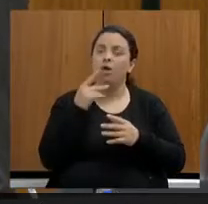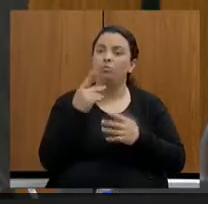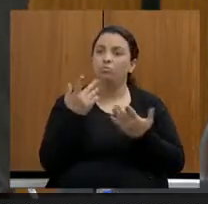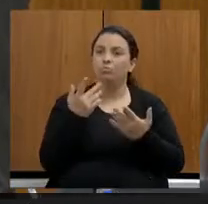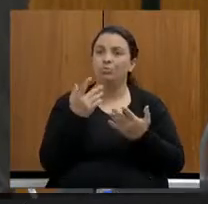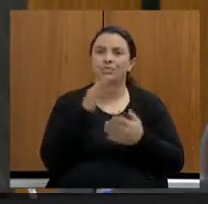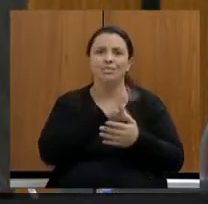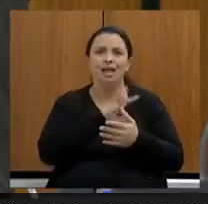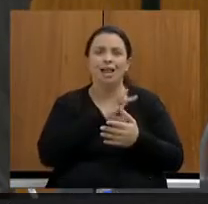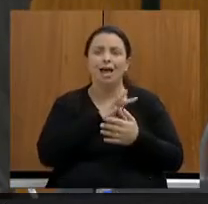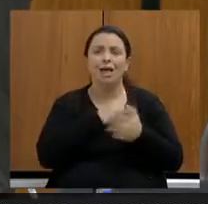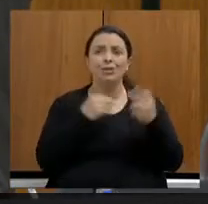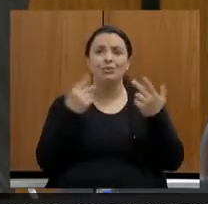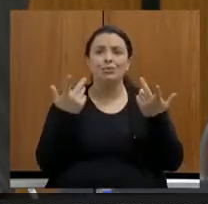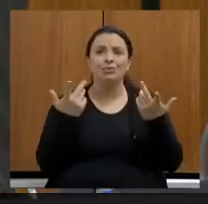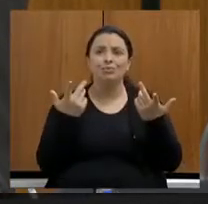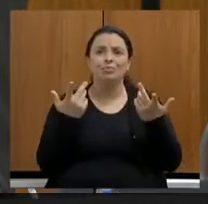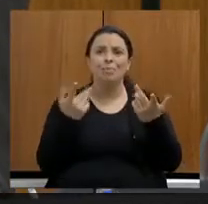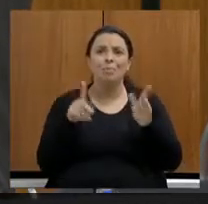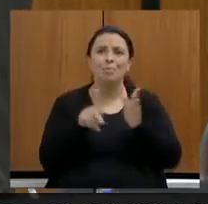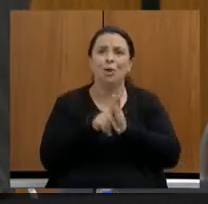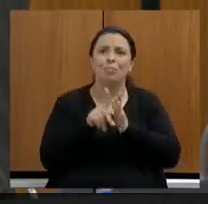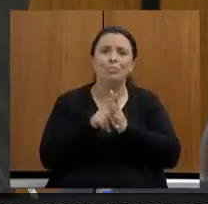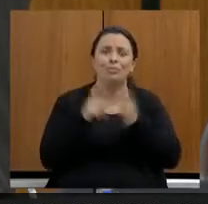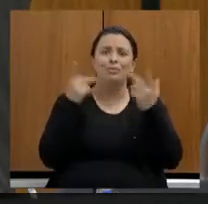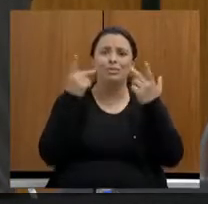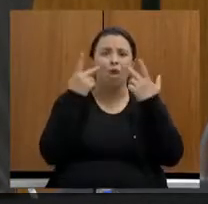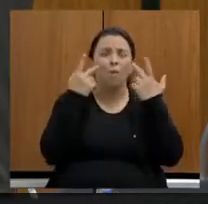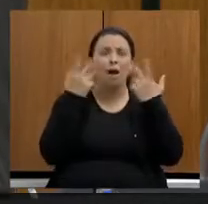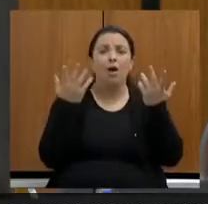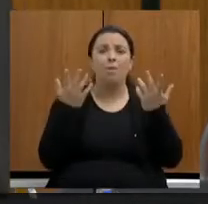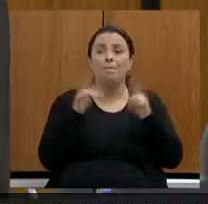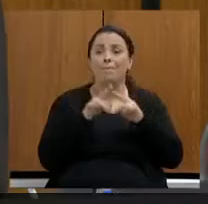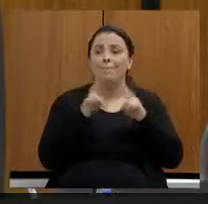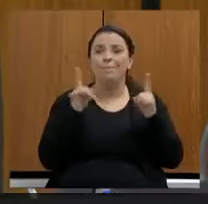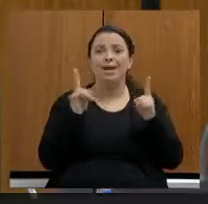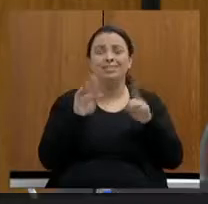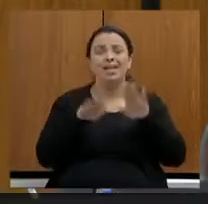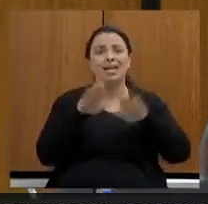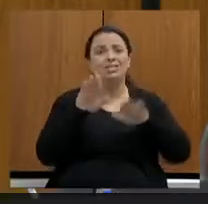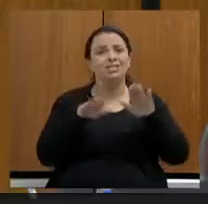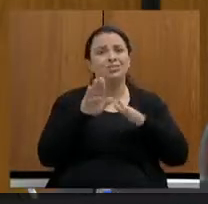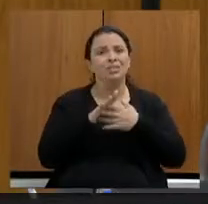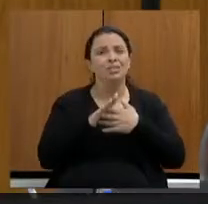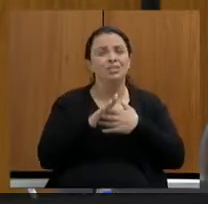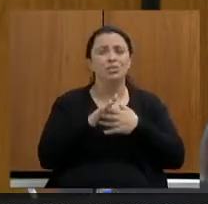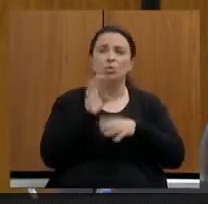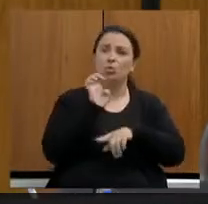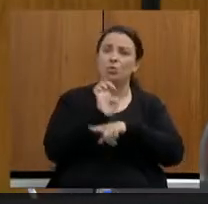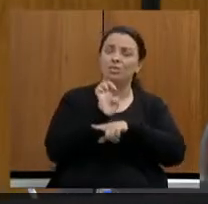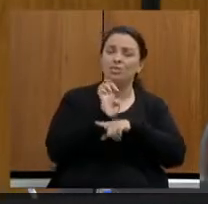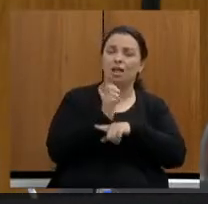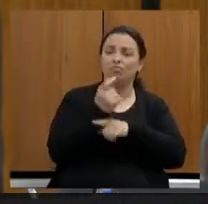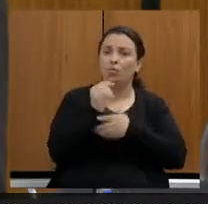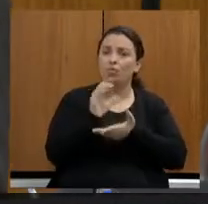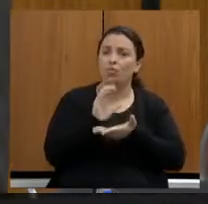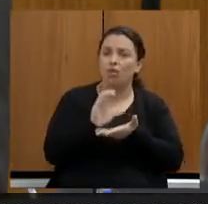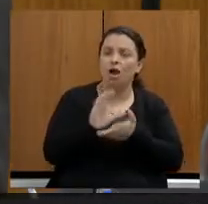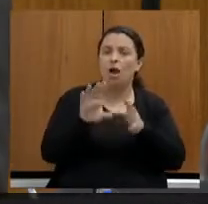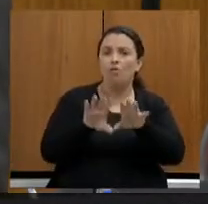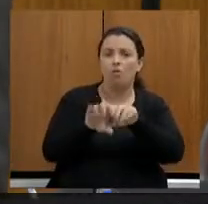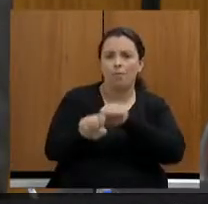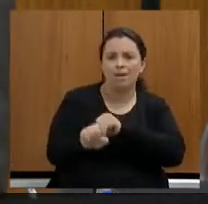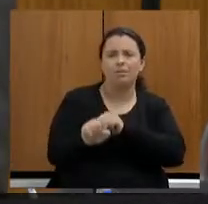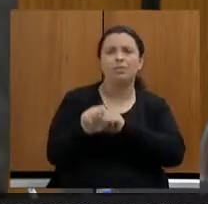e acontece que Às vezes o estado ele investe muito na formação de um desses professores até